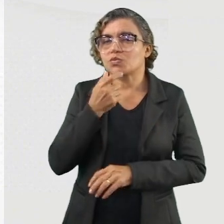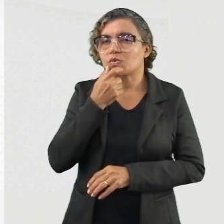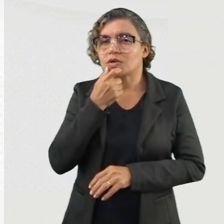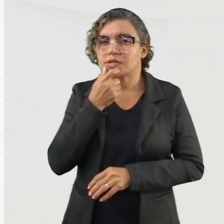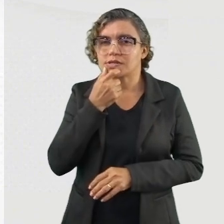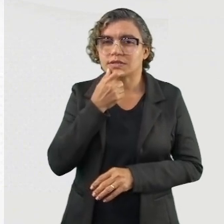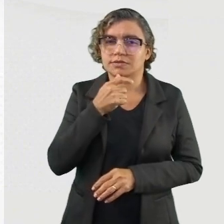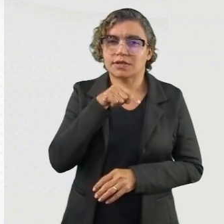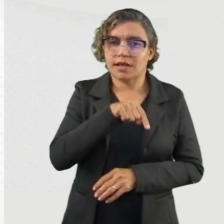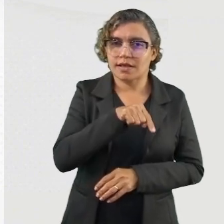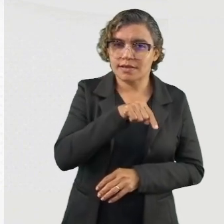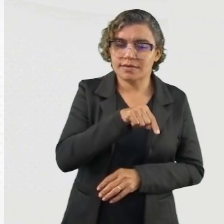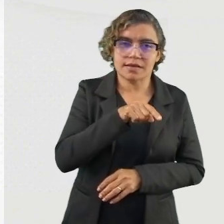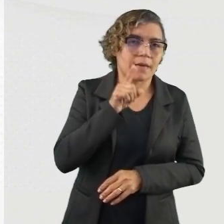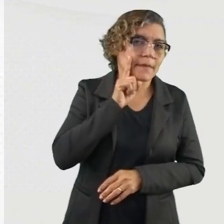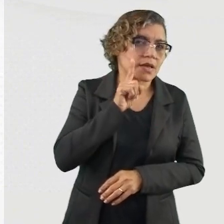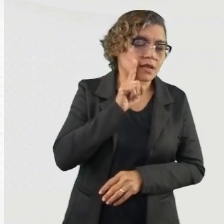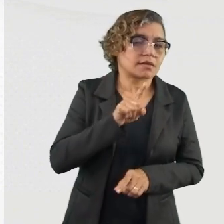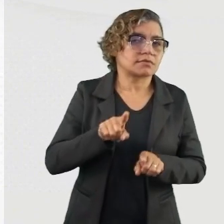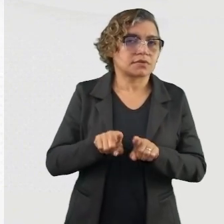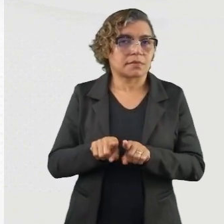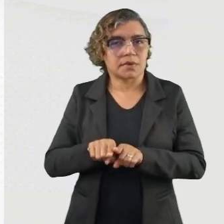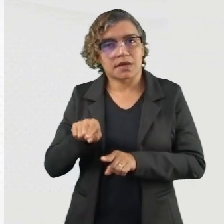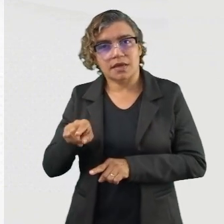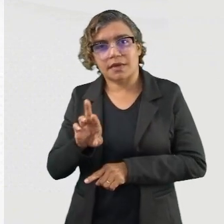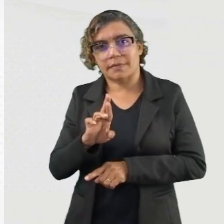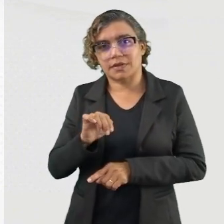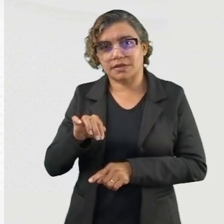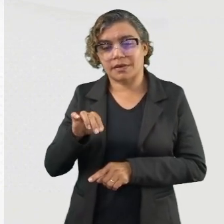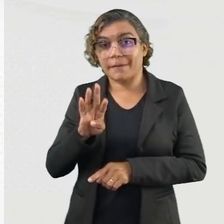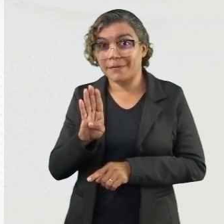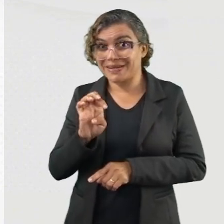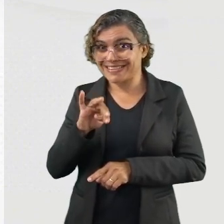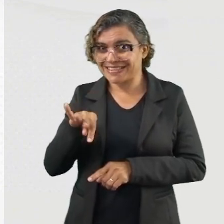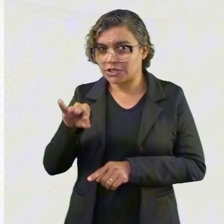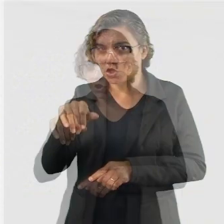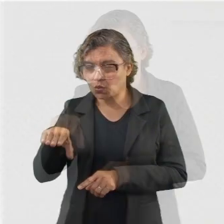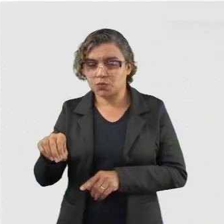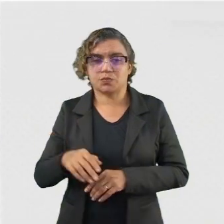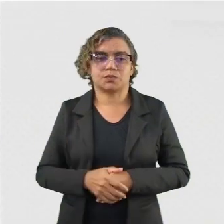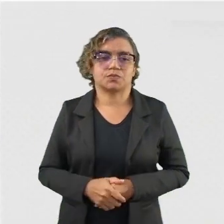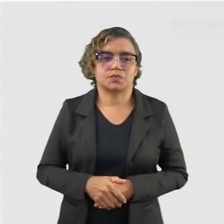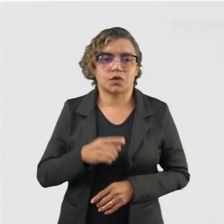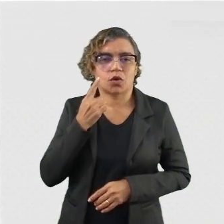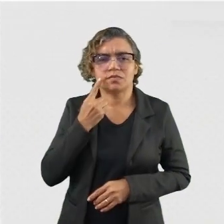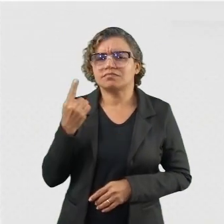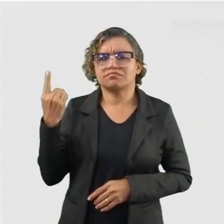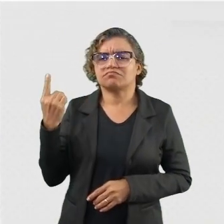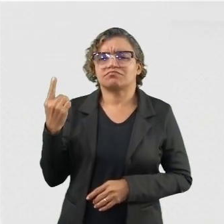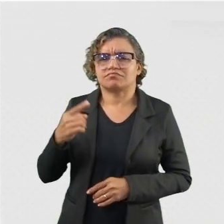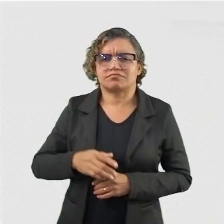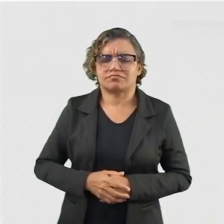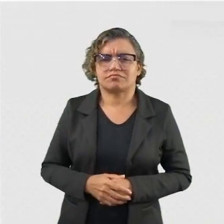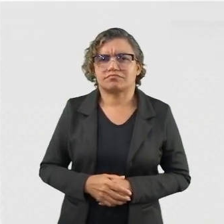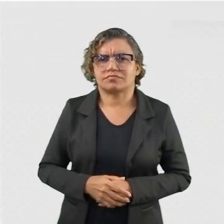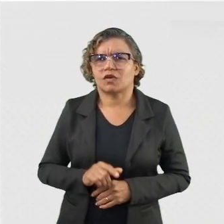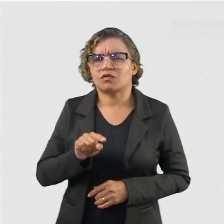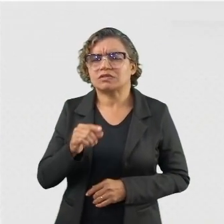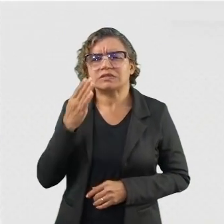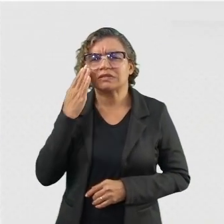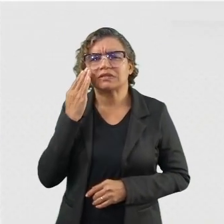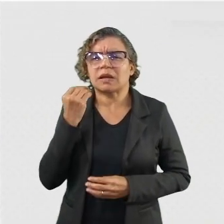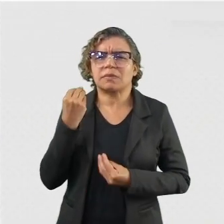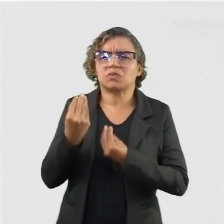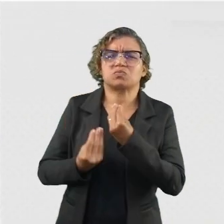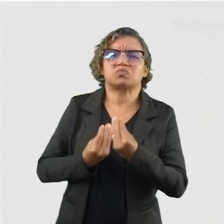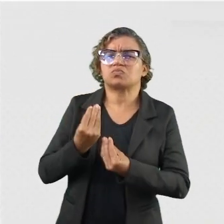em algum momento. Além disso, what do you know about that? O que você sabe a respeito disso?